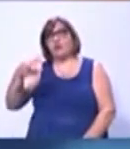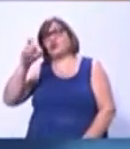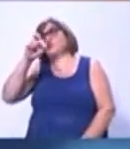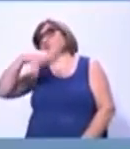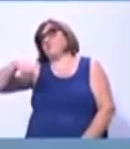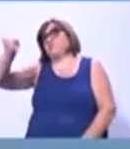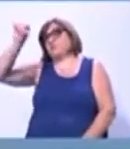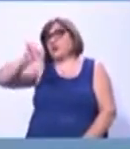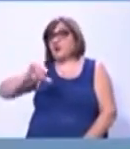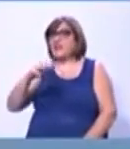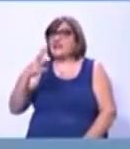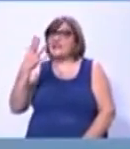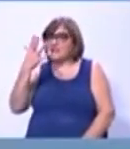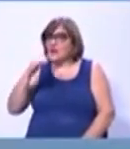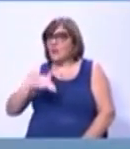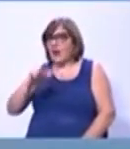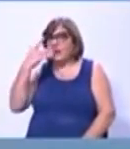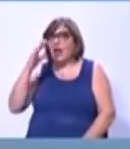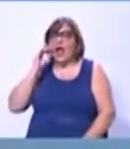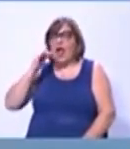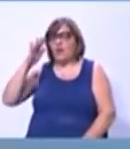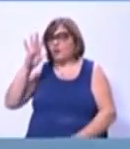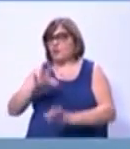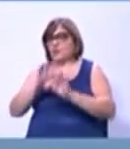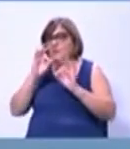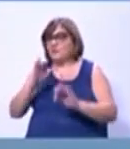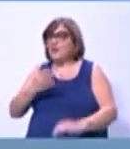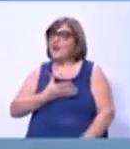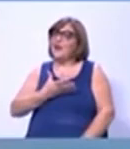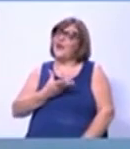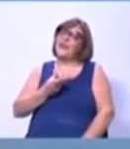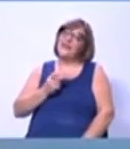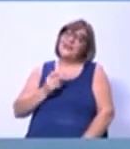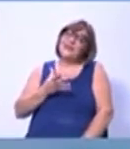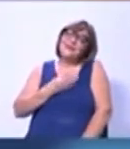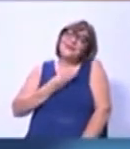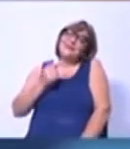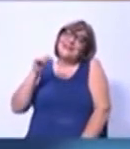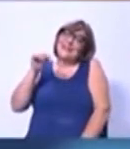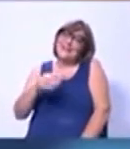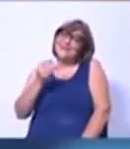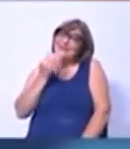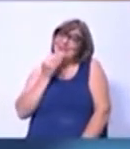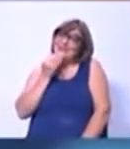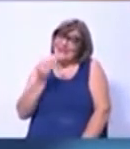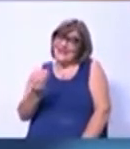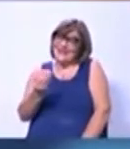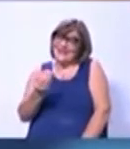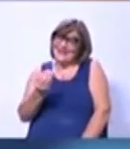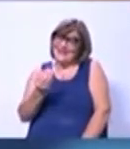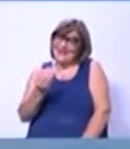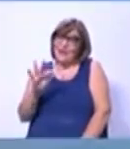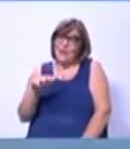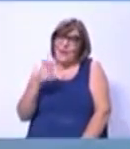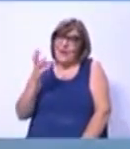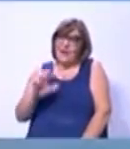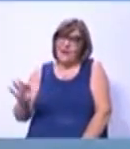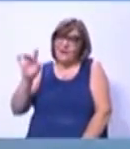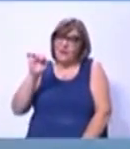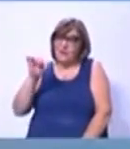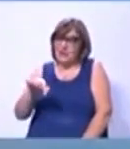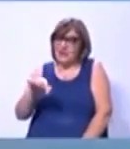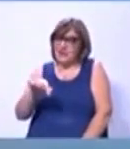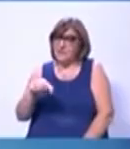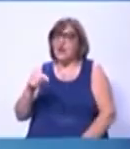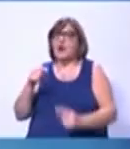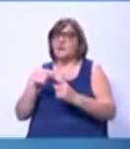um padrão muito próximo já. Ok, muito bem. Doutora Clementina, gostei muito de a ter aqui. Muito obrigada. Obrigada pelo convite. De qualquer forma, aqui o nosso